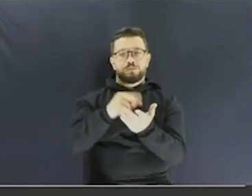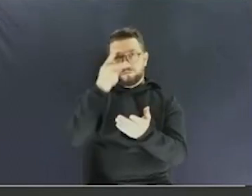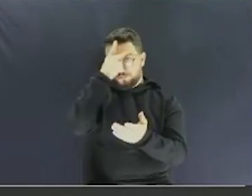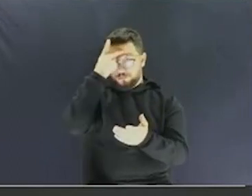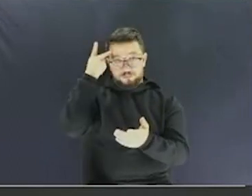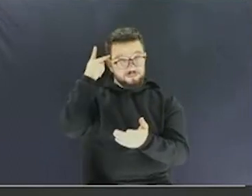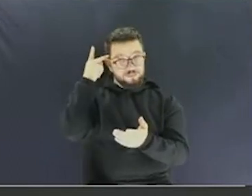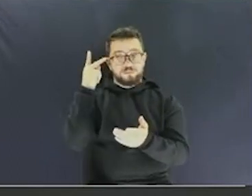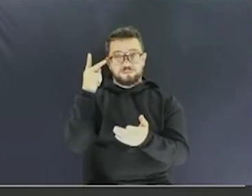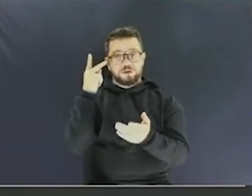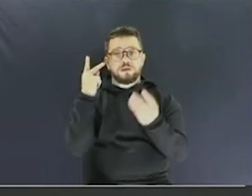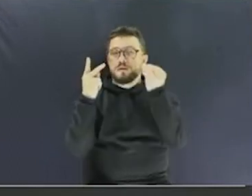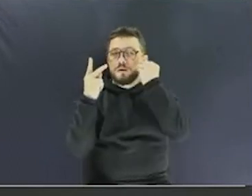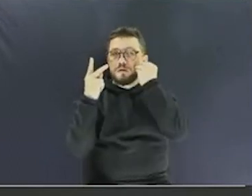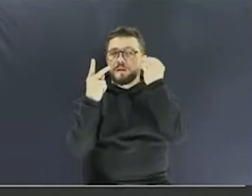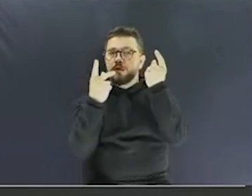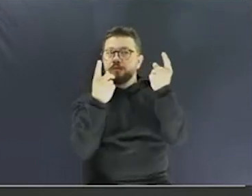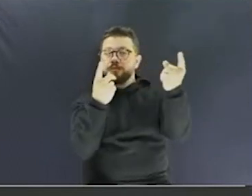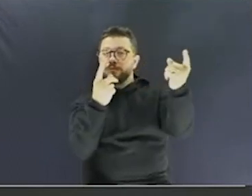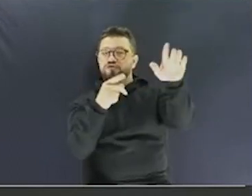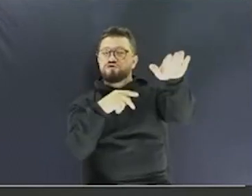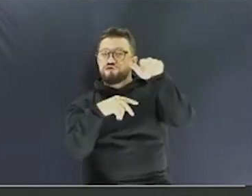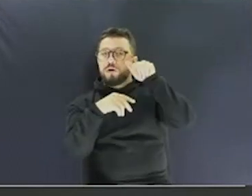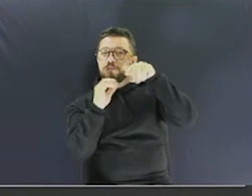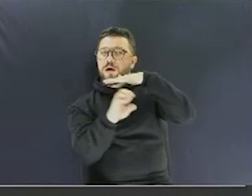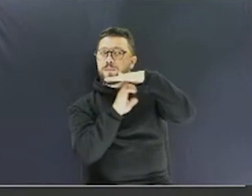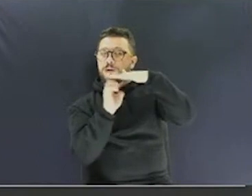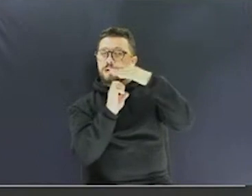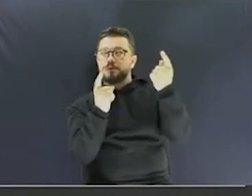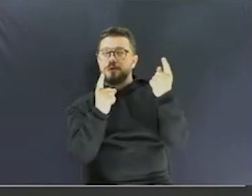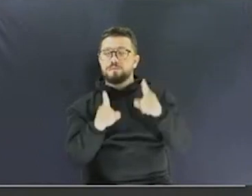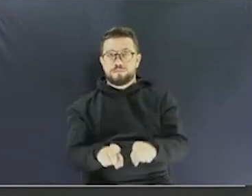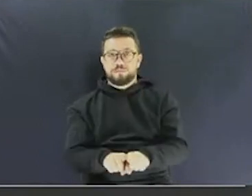de parcerias para poder dar conta ao atingimento dessa meta.